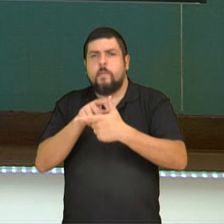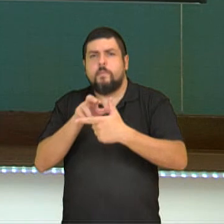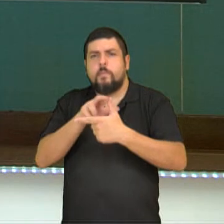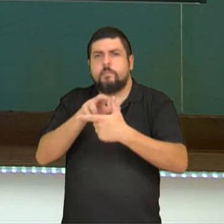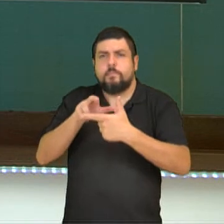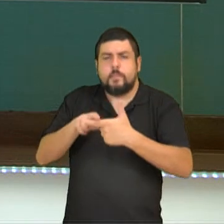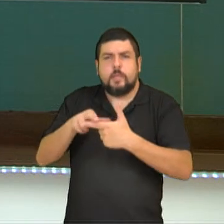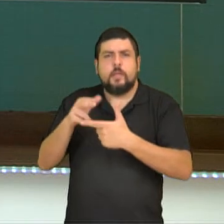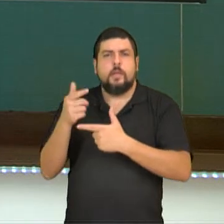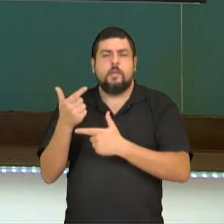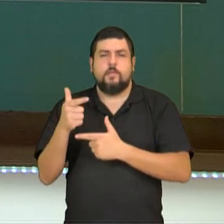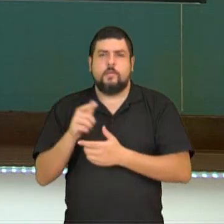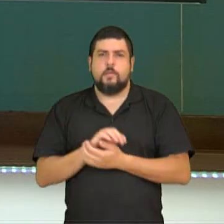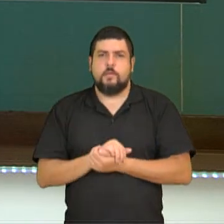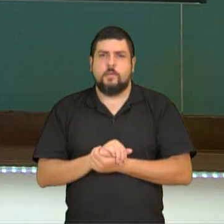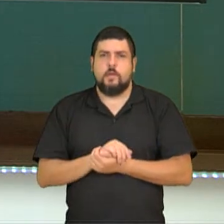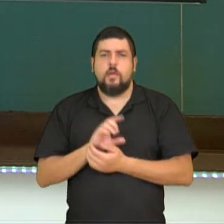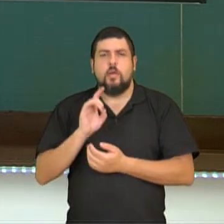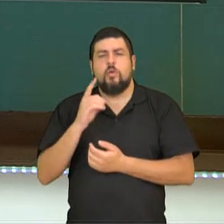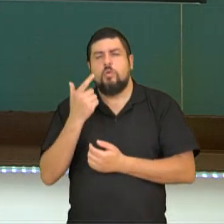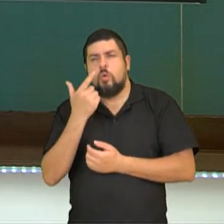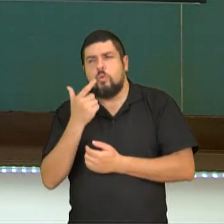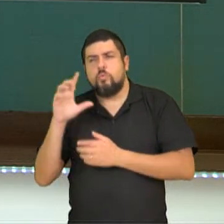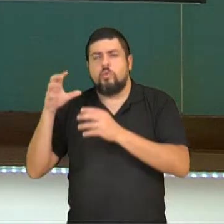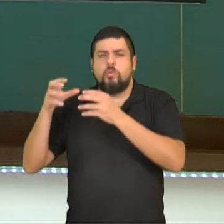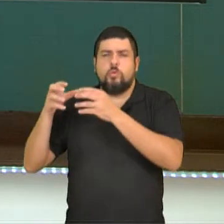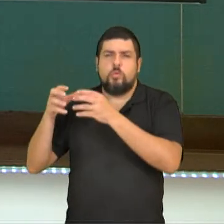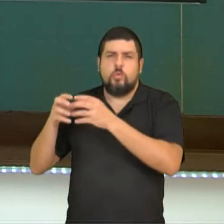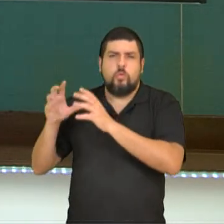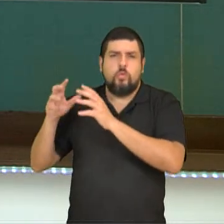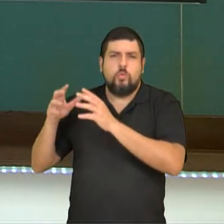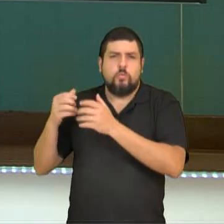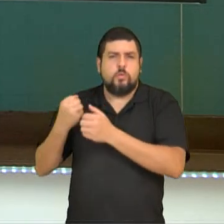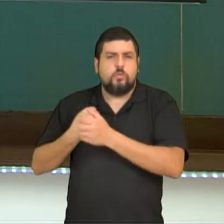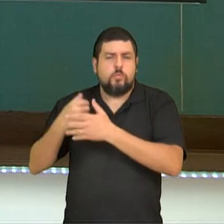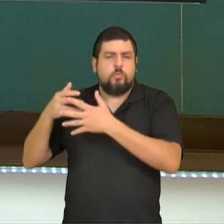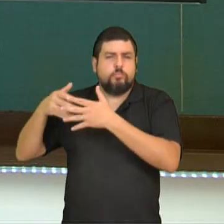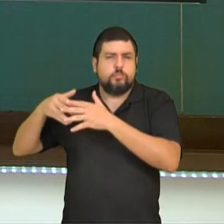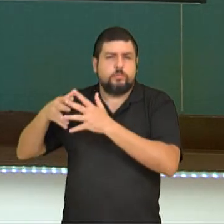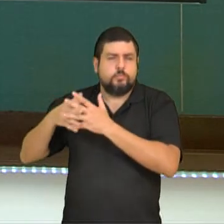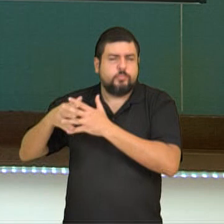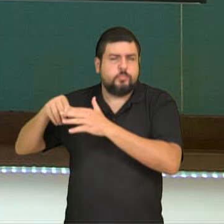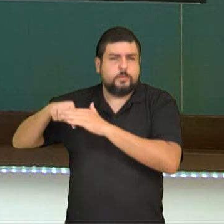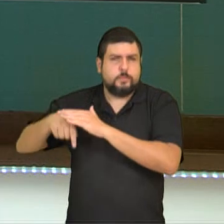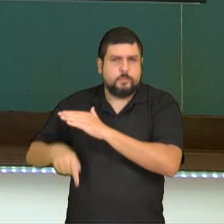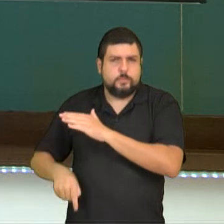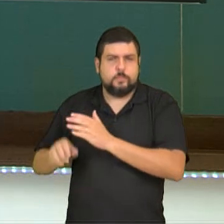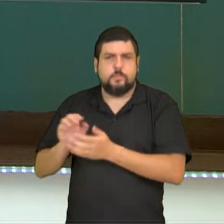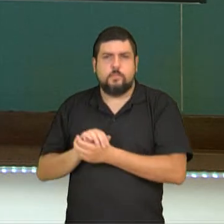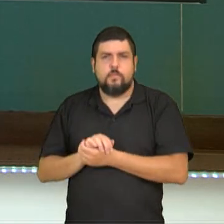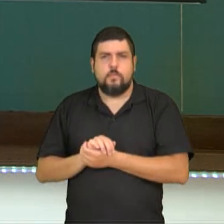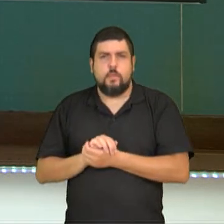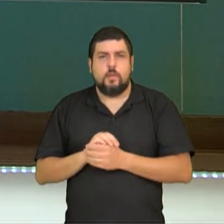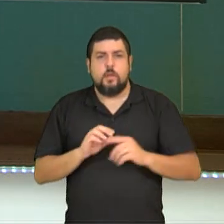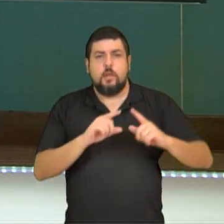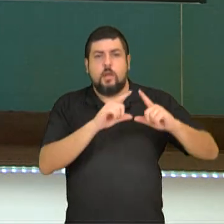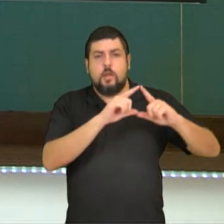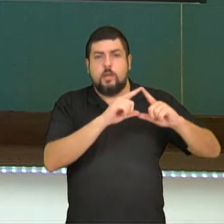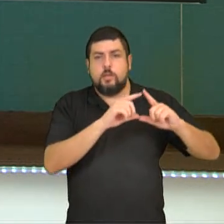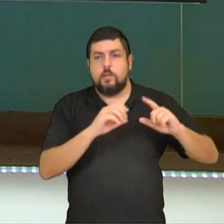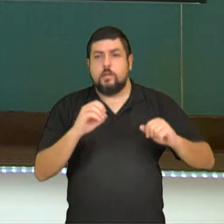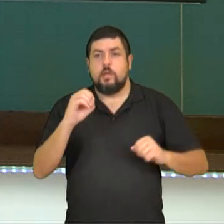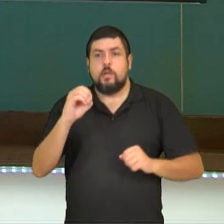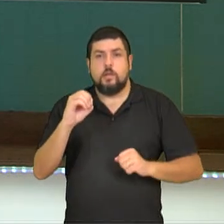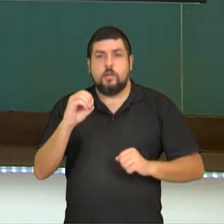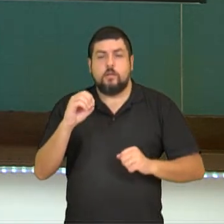do conjunto dos complexos, que é outra história, né? E o delta, quando for igual a zero, a função tem